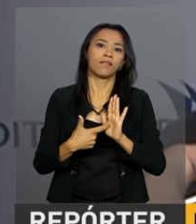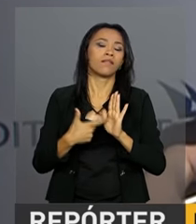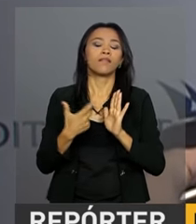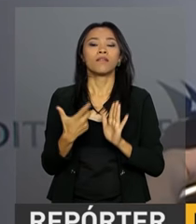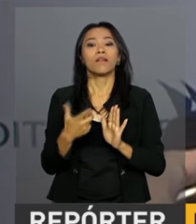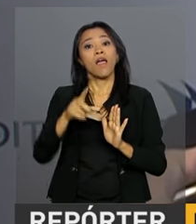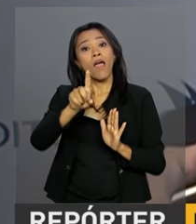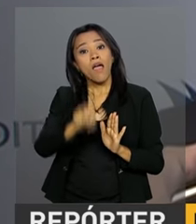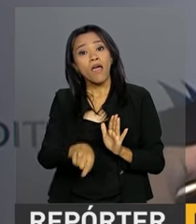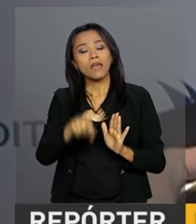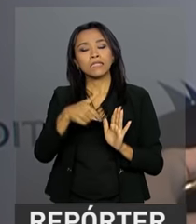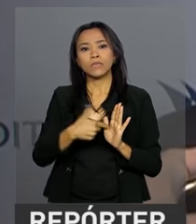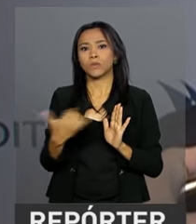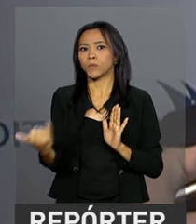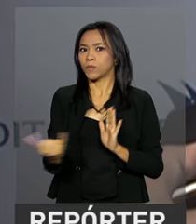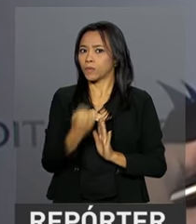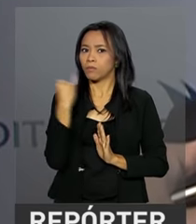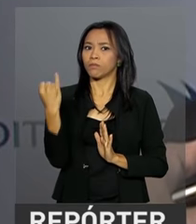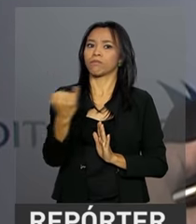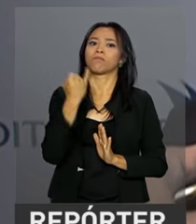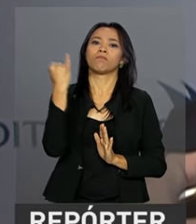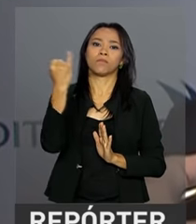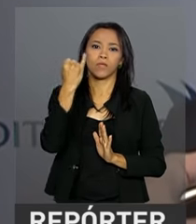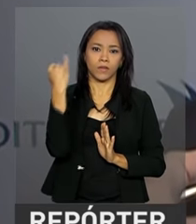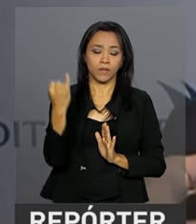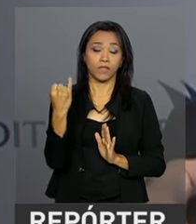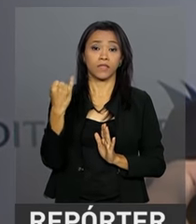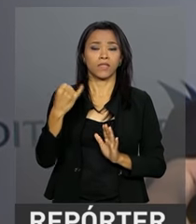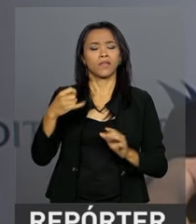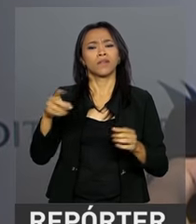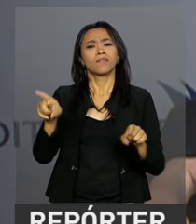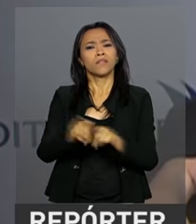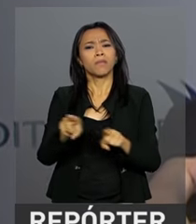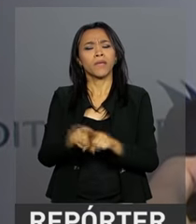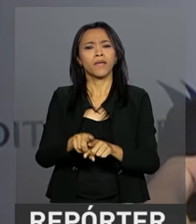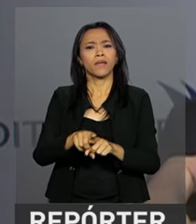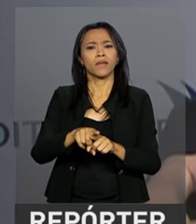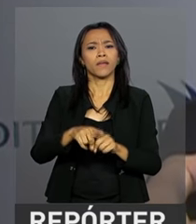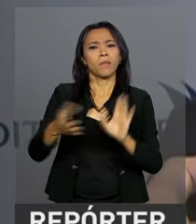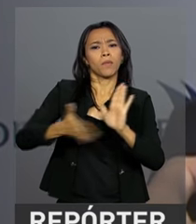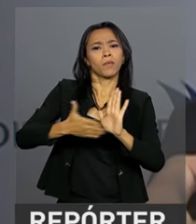é algo da maior importância. Medidas que visem